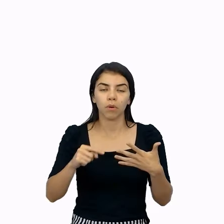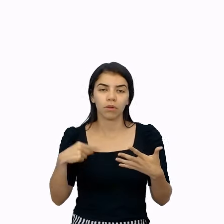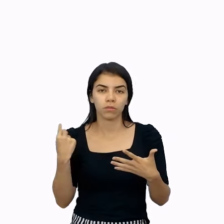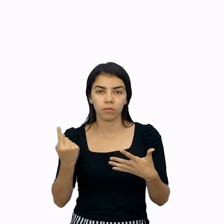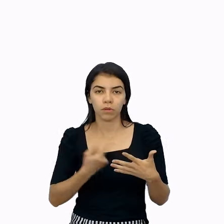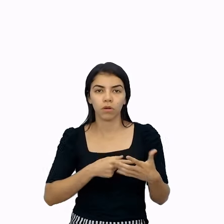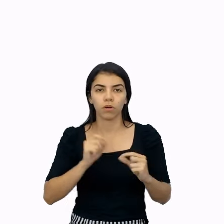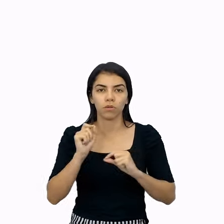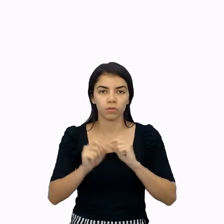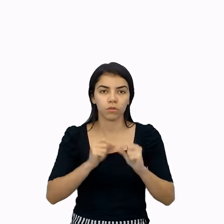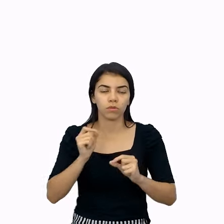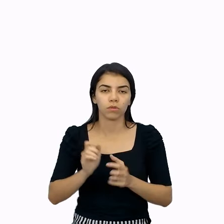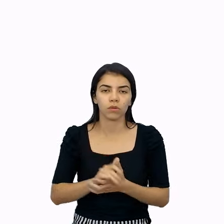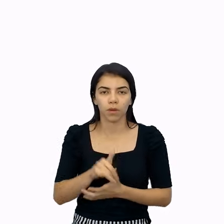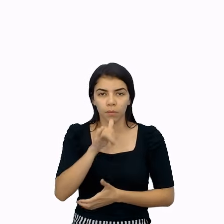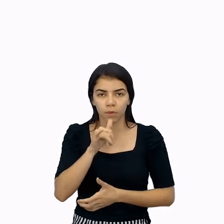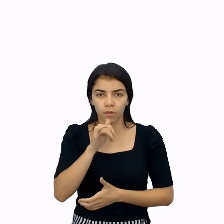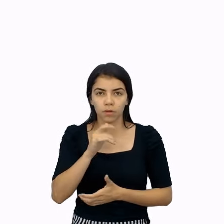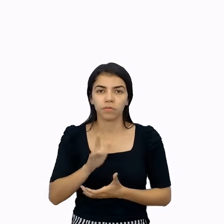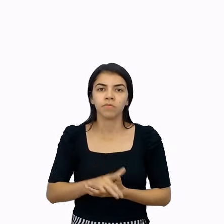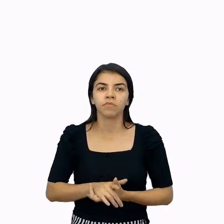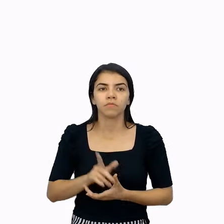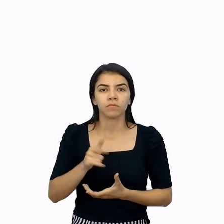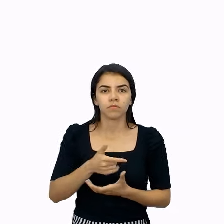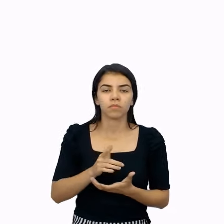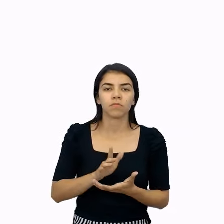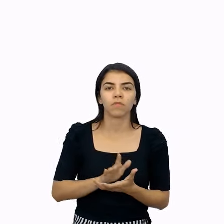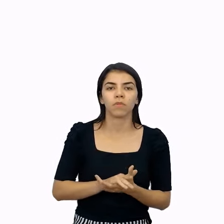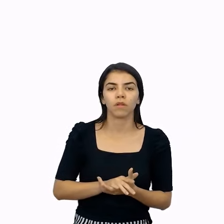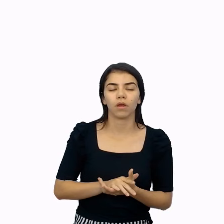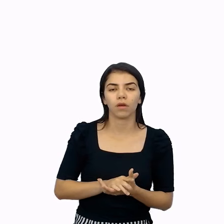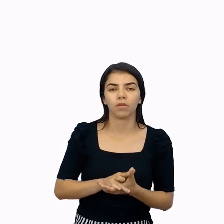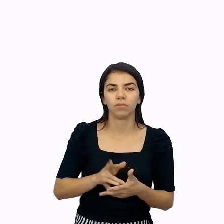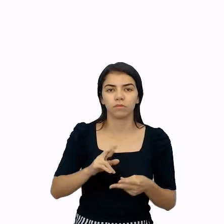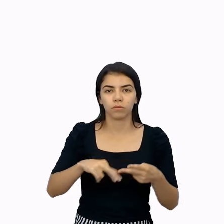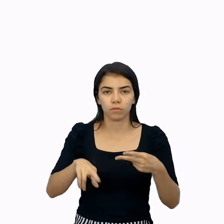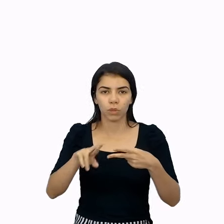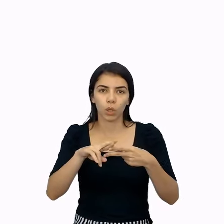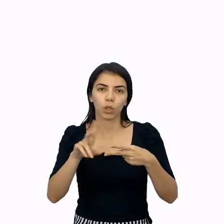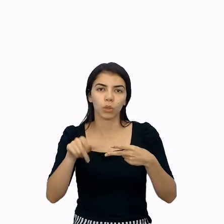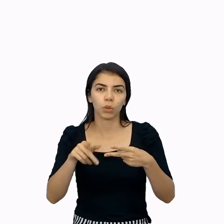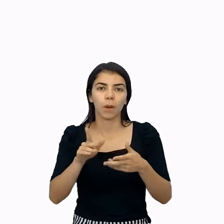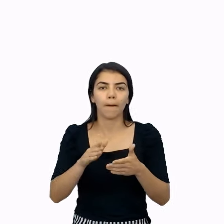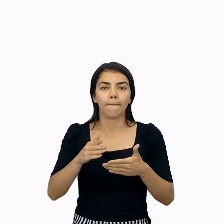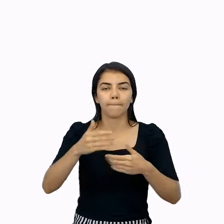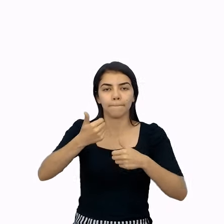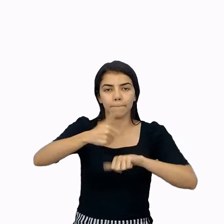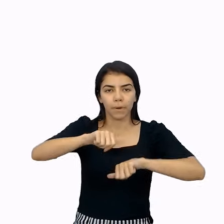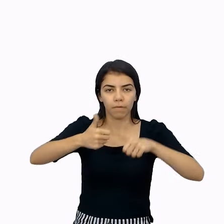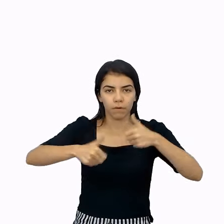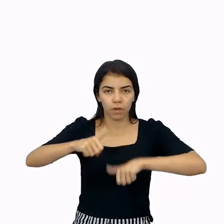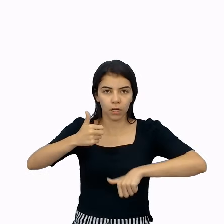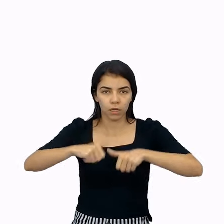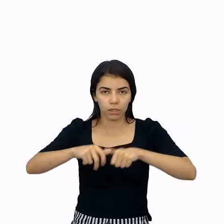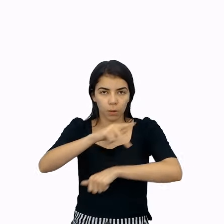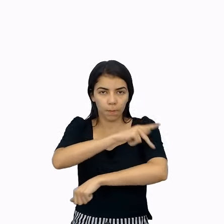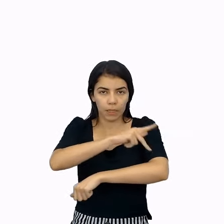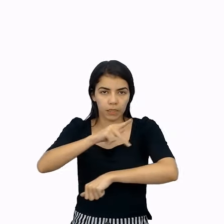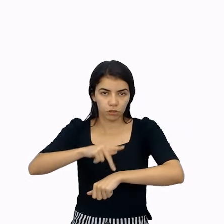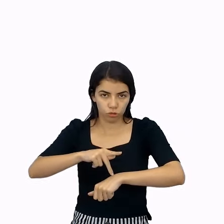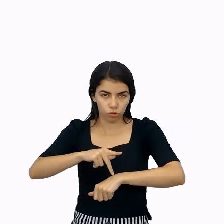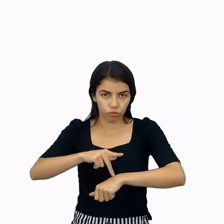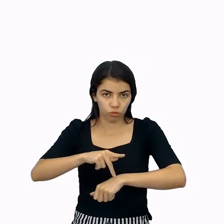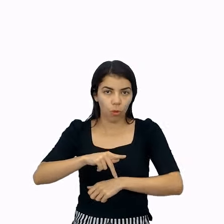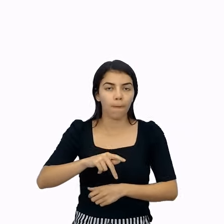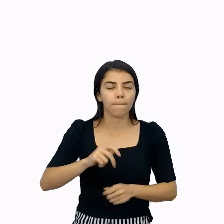pressupostos. Ele nos diz que é um recurso sobre avaliação. Ele nos diz que é um recurso pedagógico que permite aos profissionais da